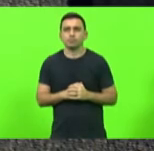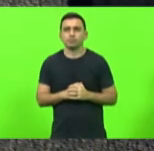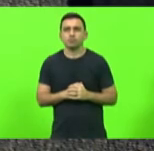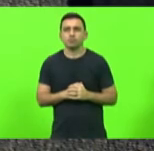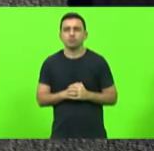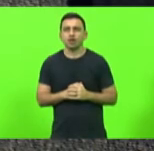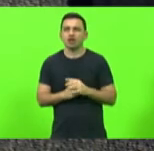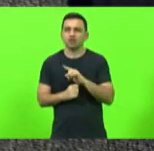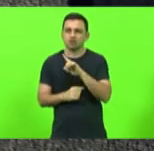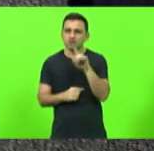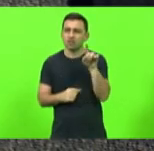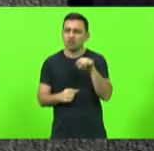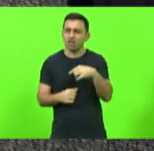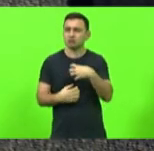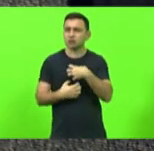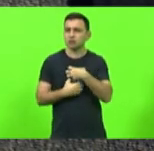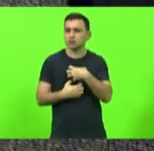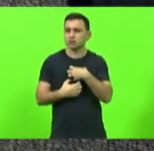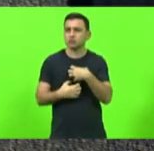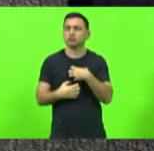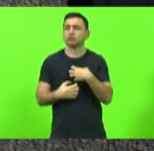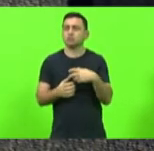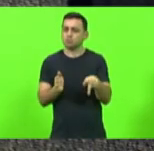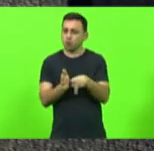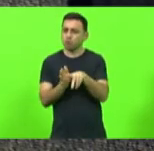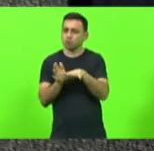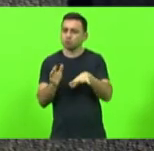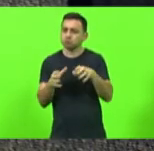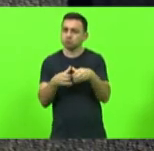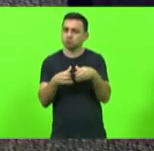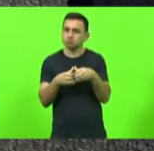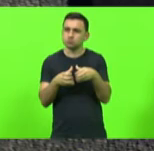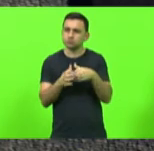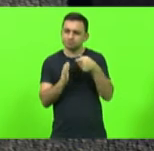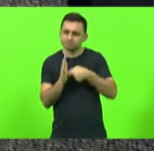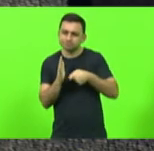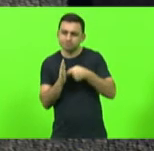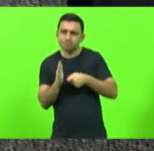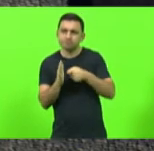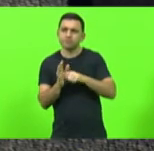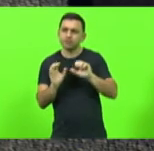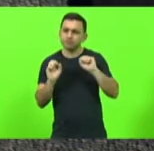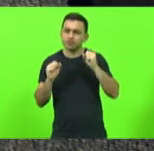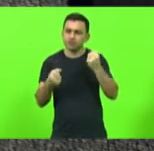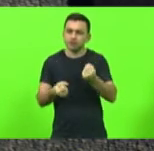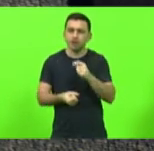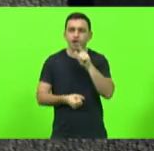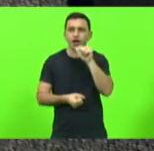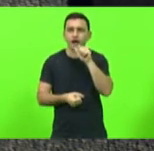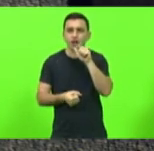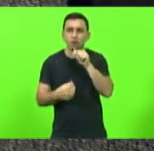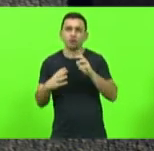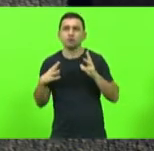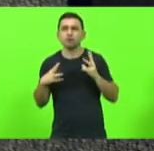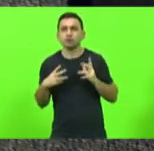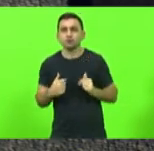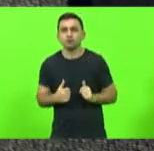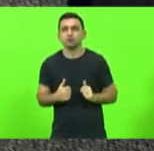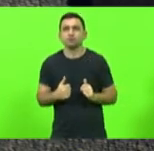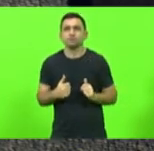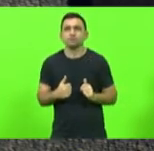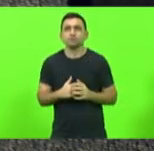nossa essência da nossa luta em relação à resistência à defesa da água potável, de água, que